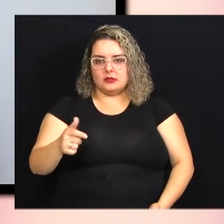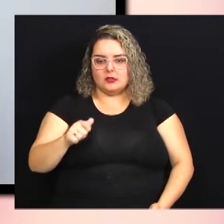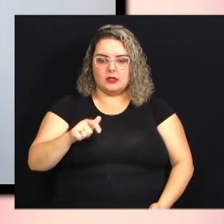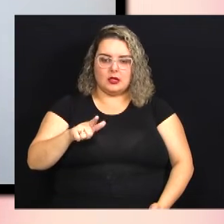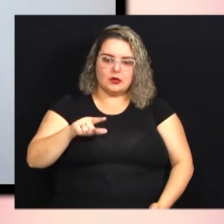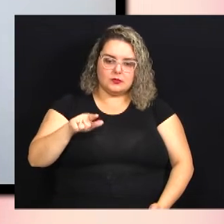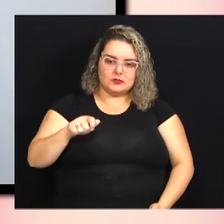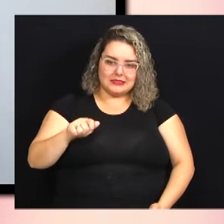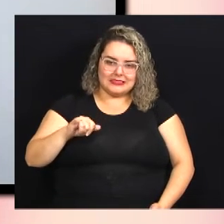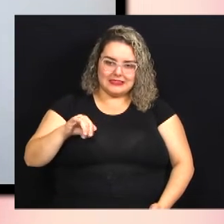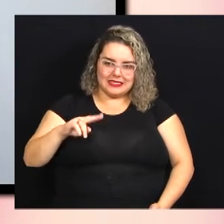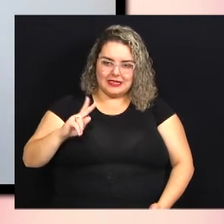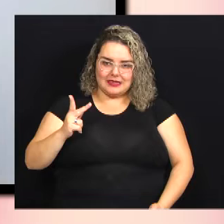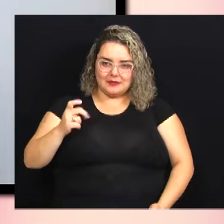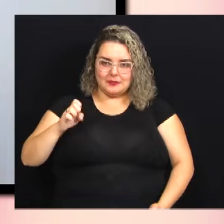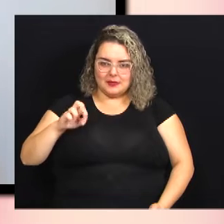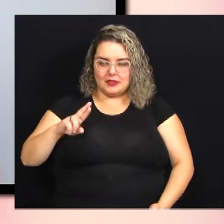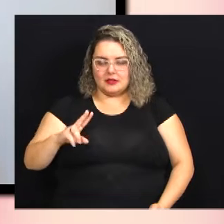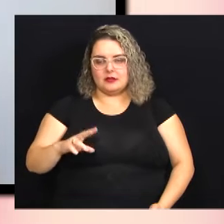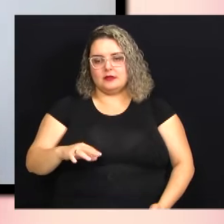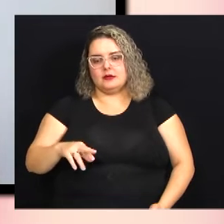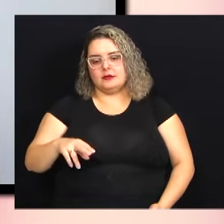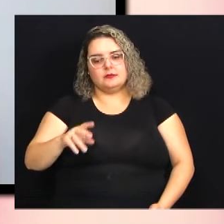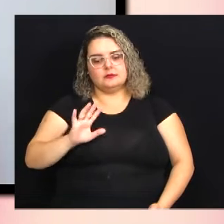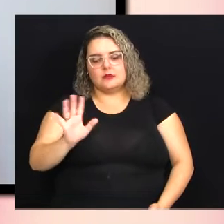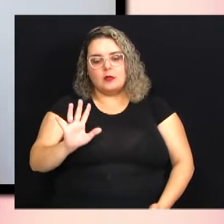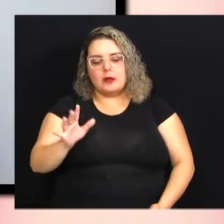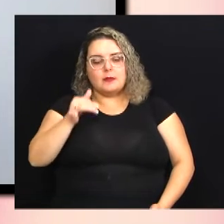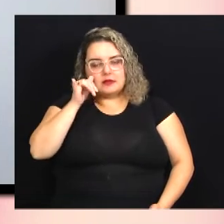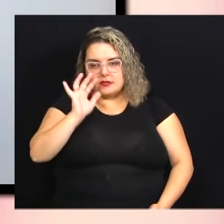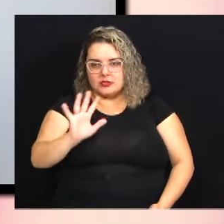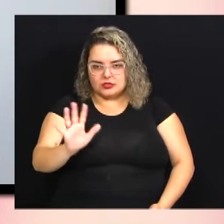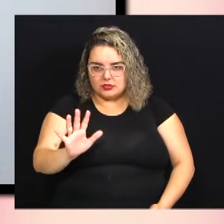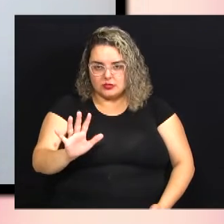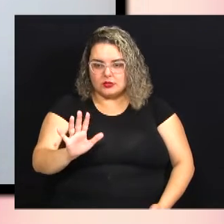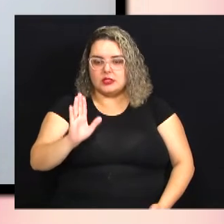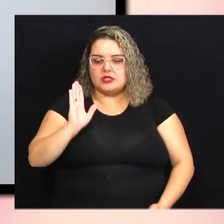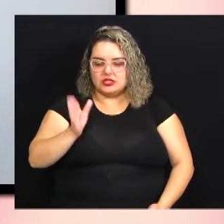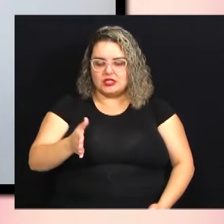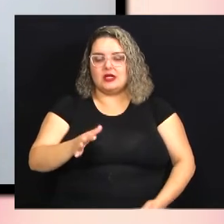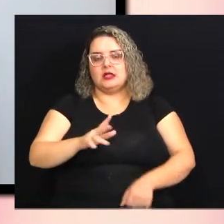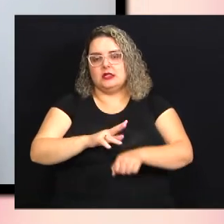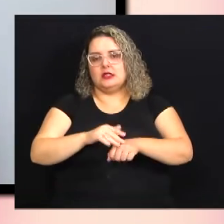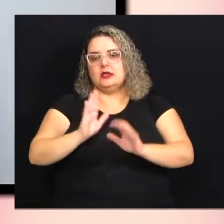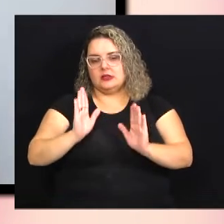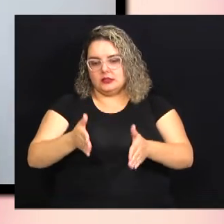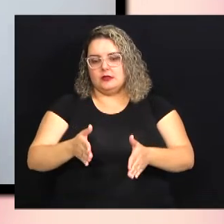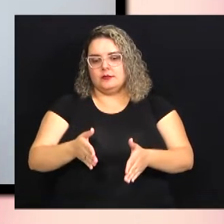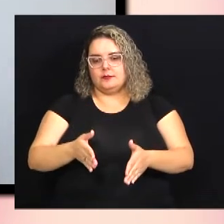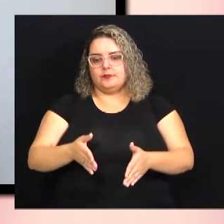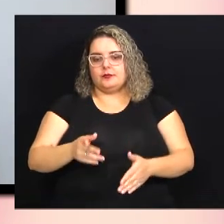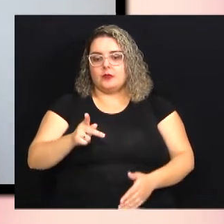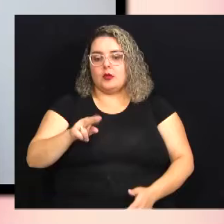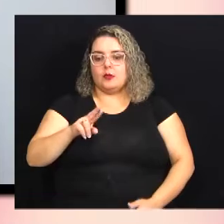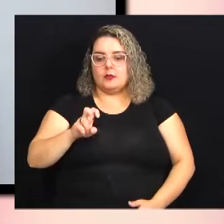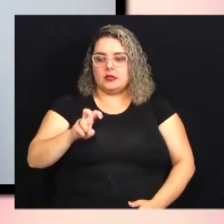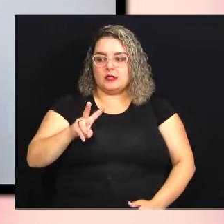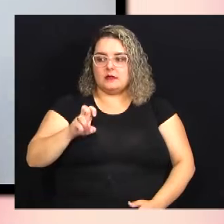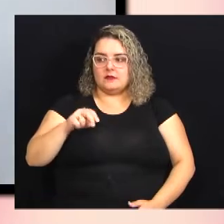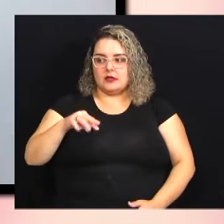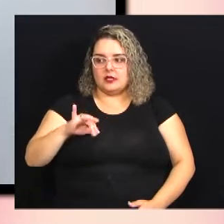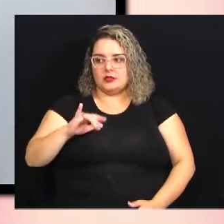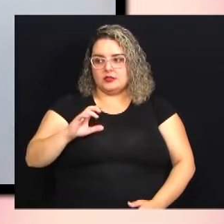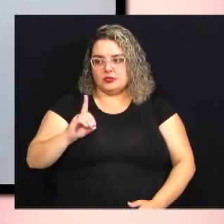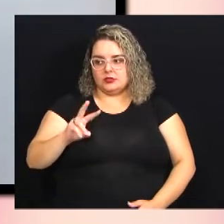remédio para quem já está doente, não é um preventivo. O preventivo do Alzheimer continua sendo os